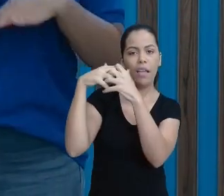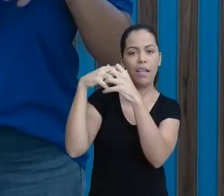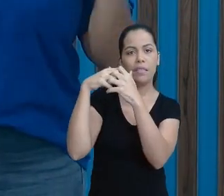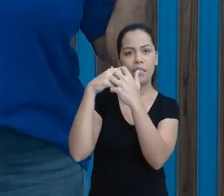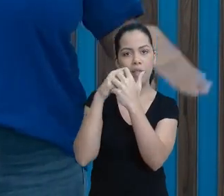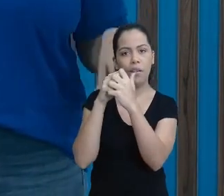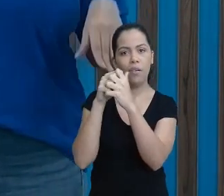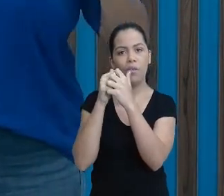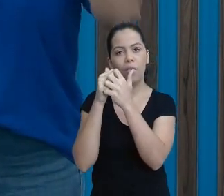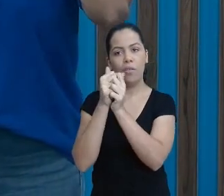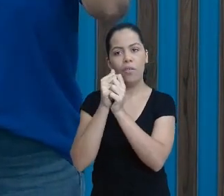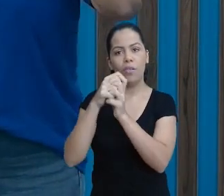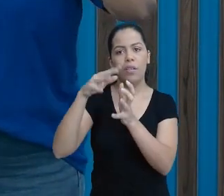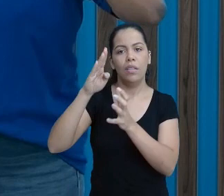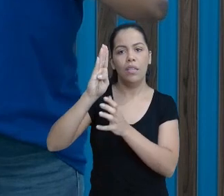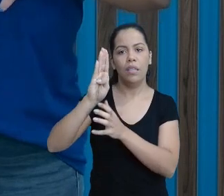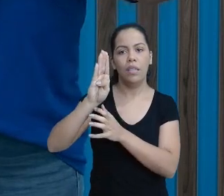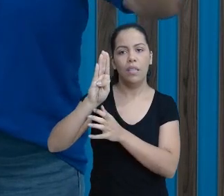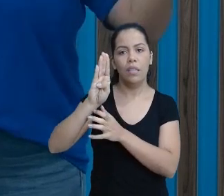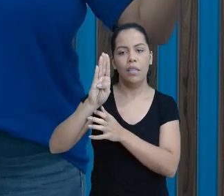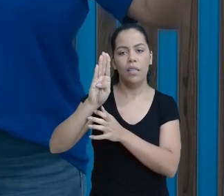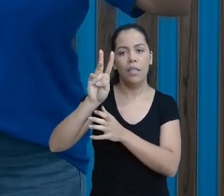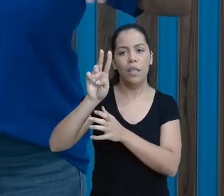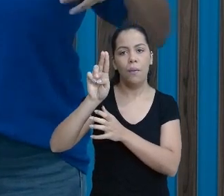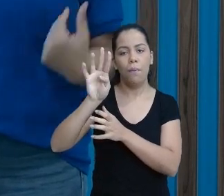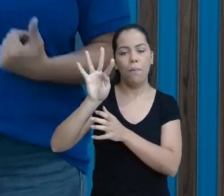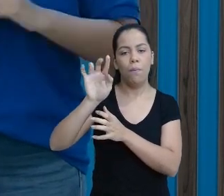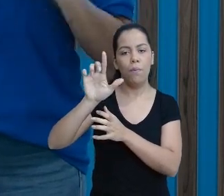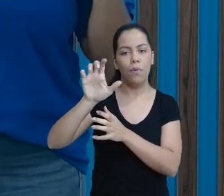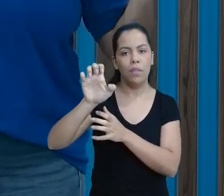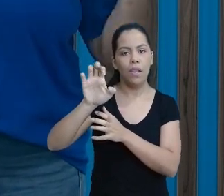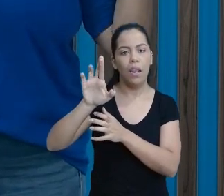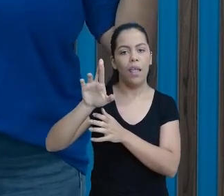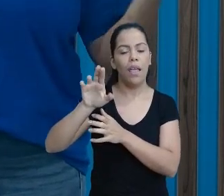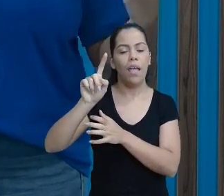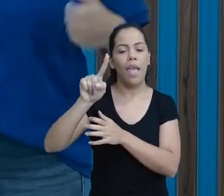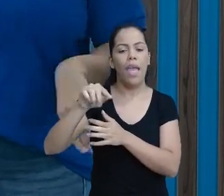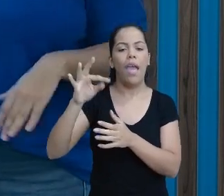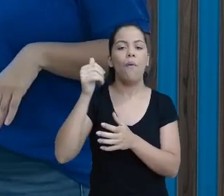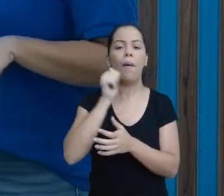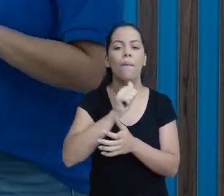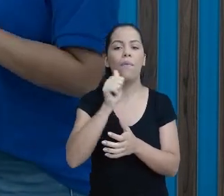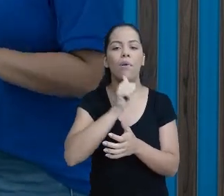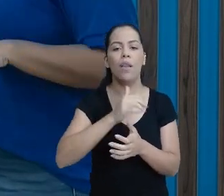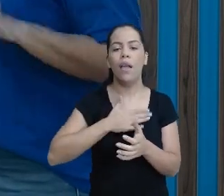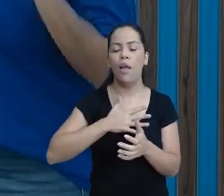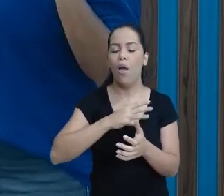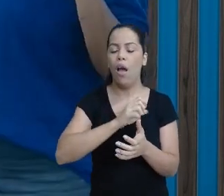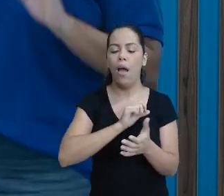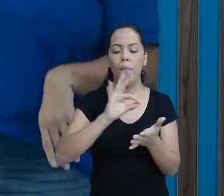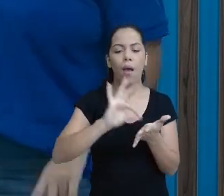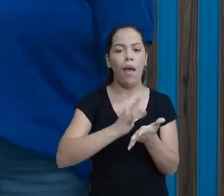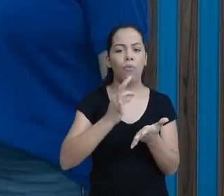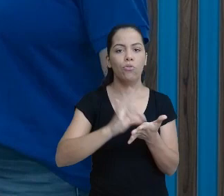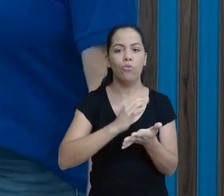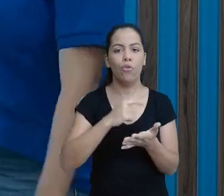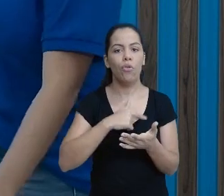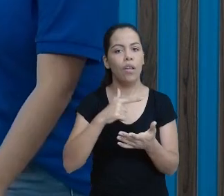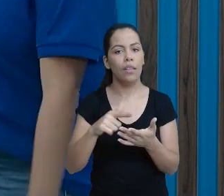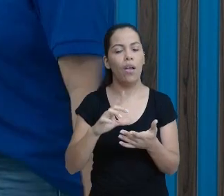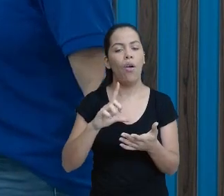já devem estar cansados de saber que é uma das minhas autoras preferidas. Uma autora incrível, uma mulher incrível. Que diz que a